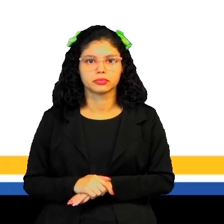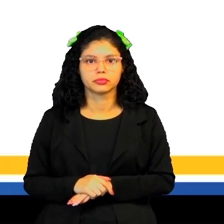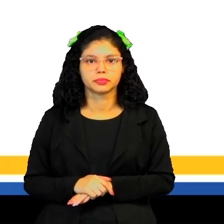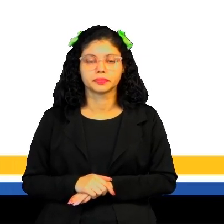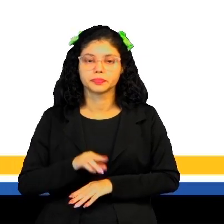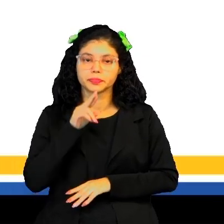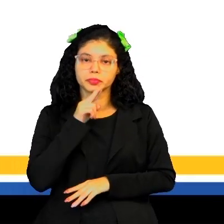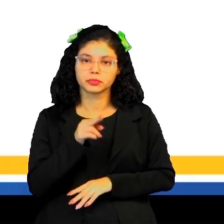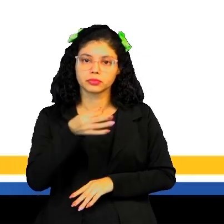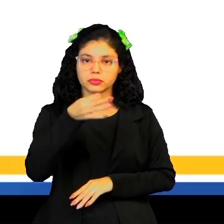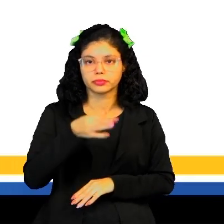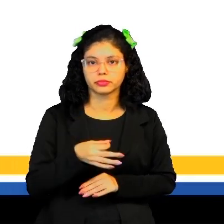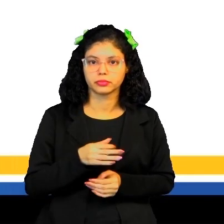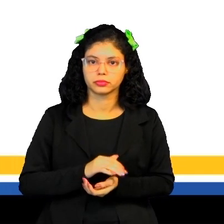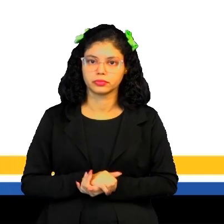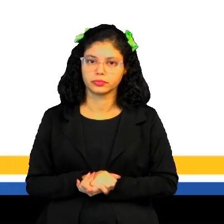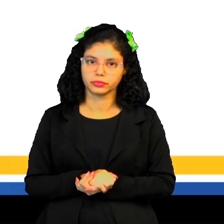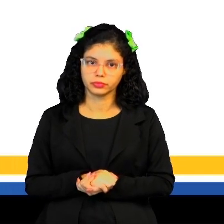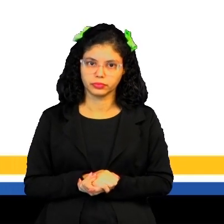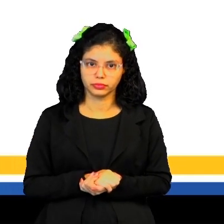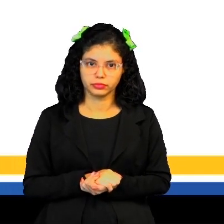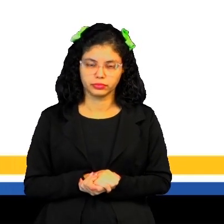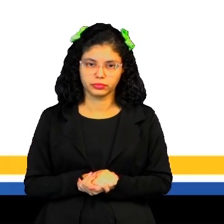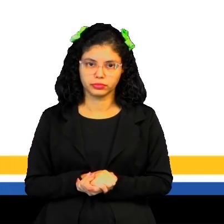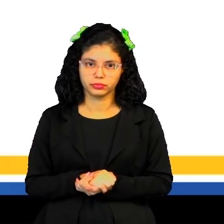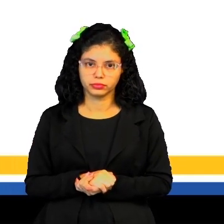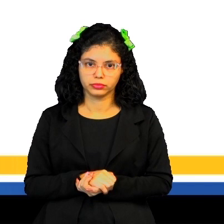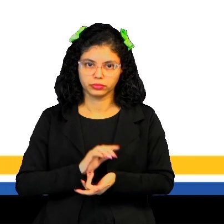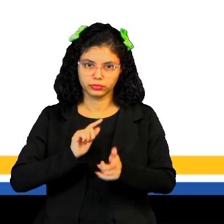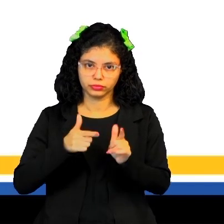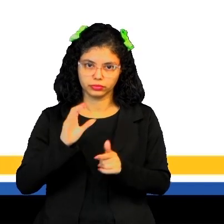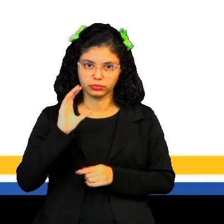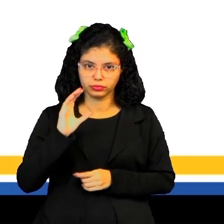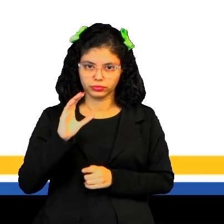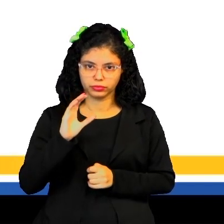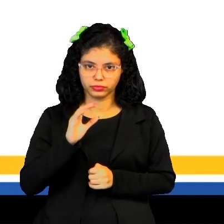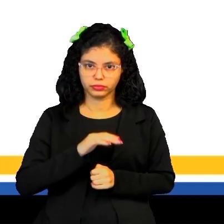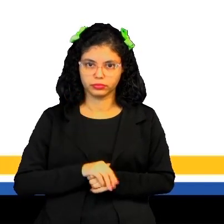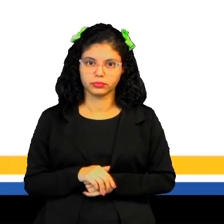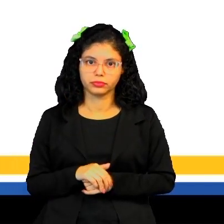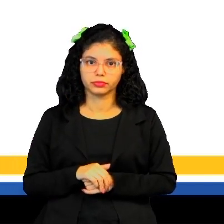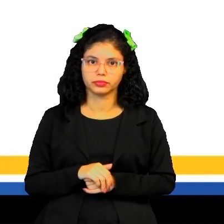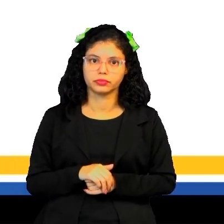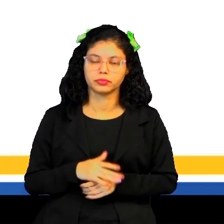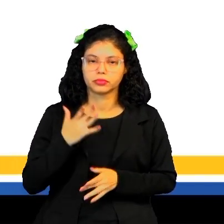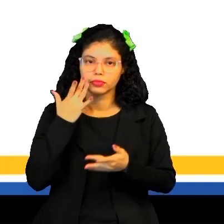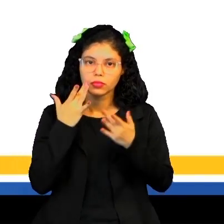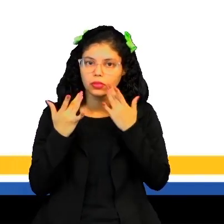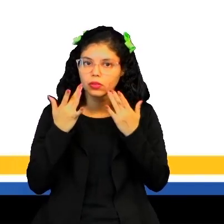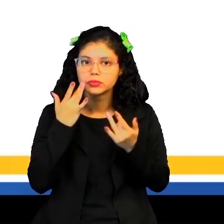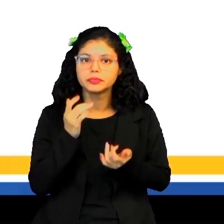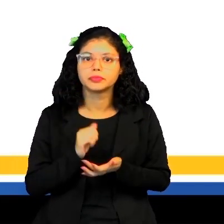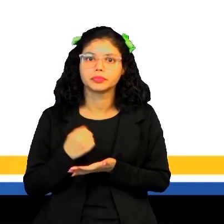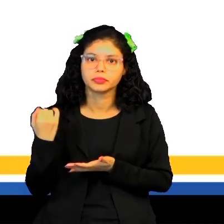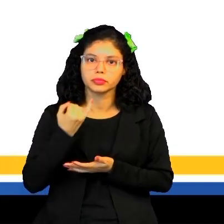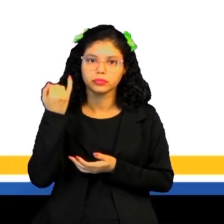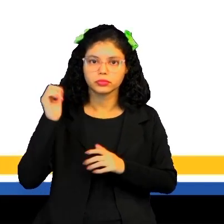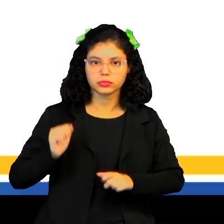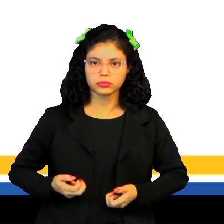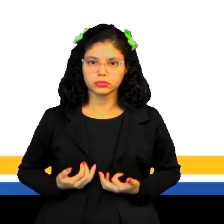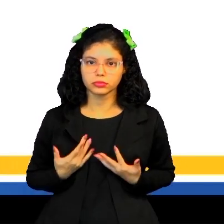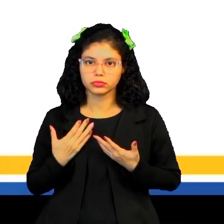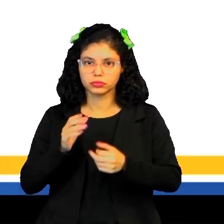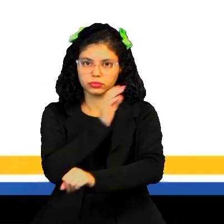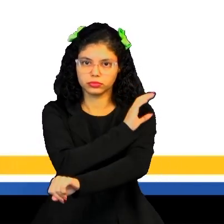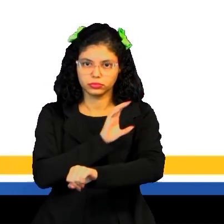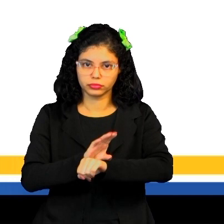Que a resposta correta é a letra C, né? O teatro foi uma importante manifestação cultural na